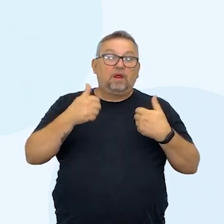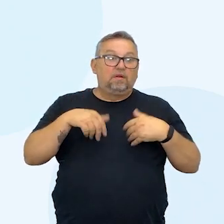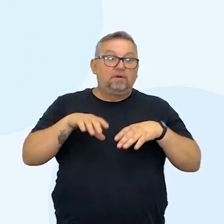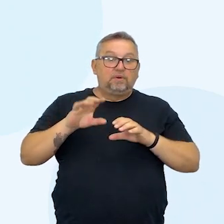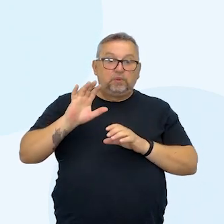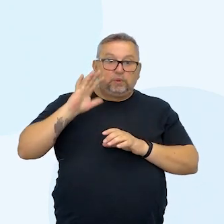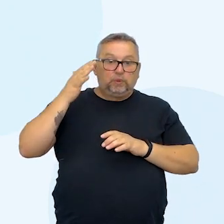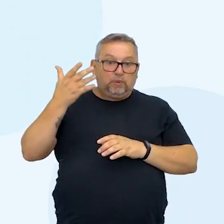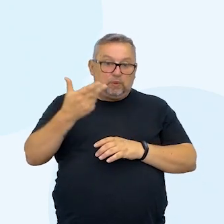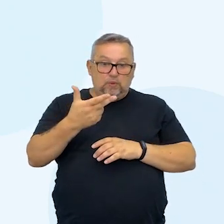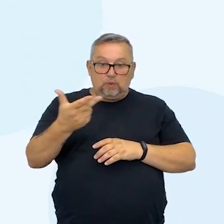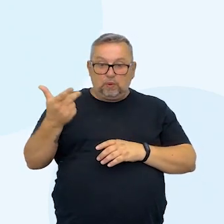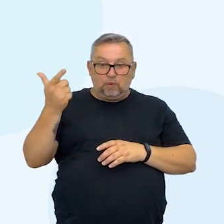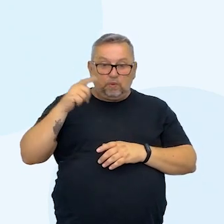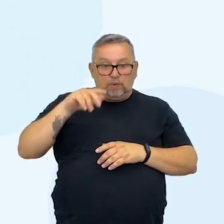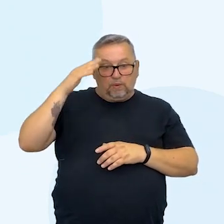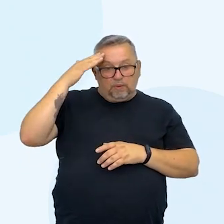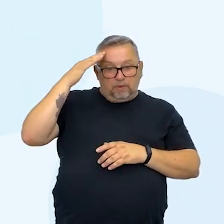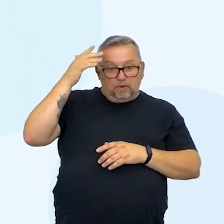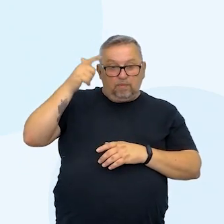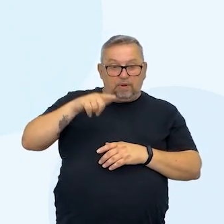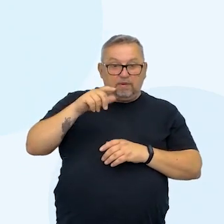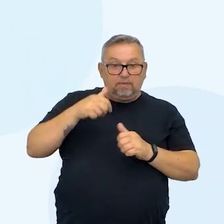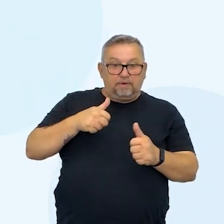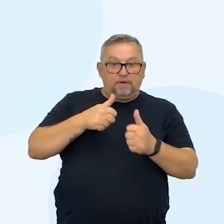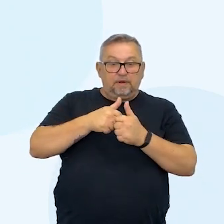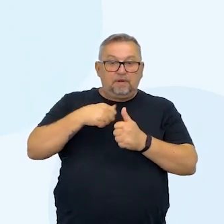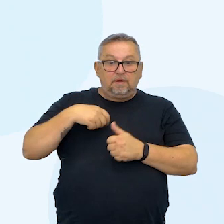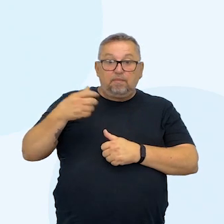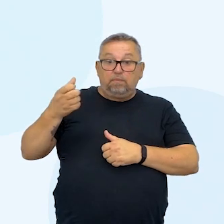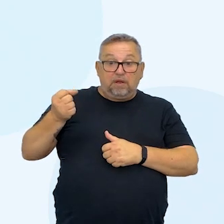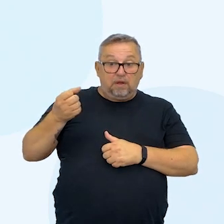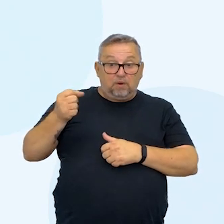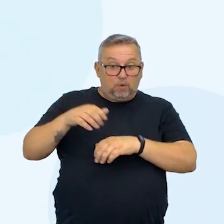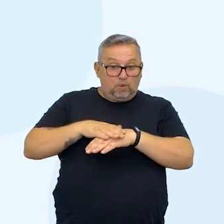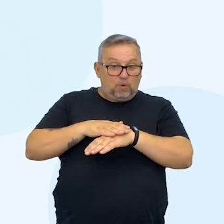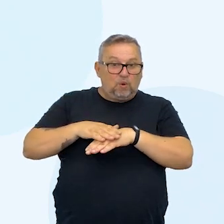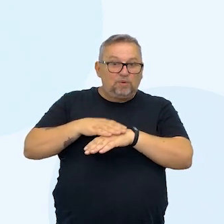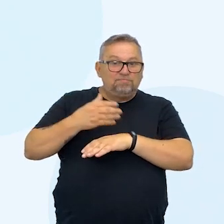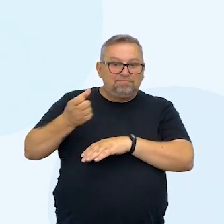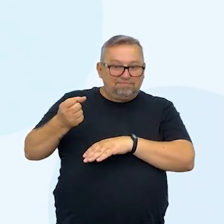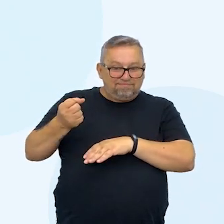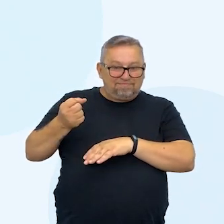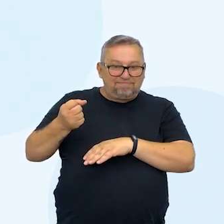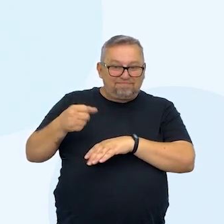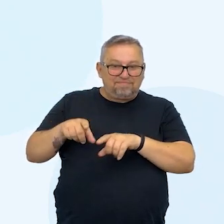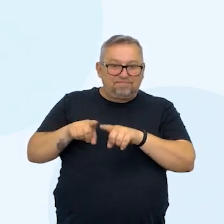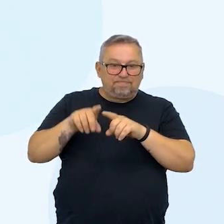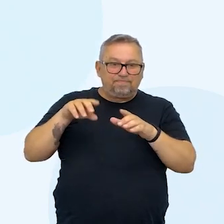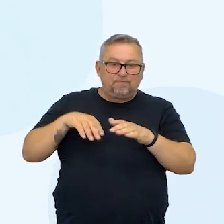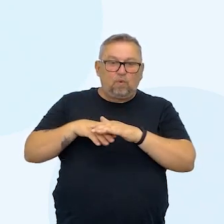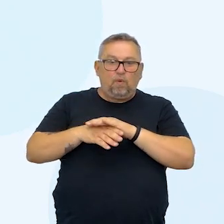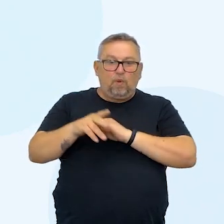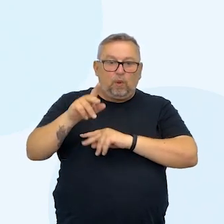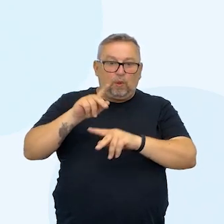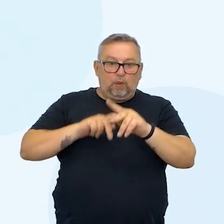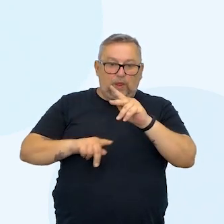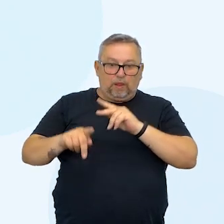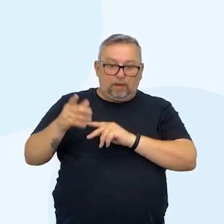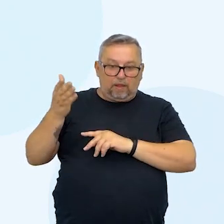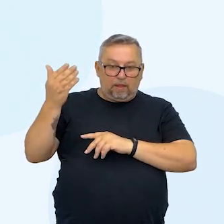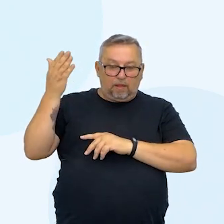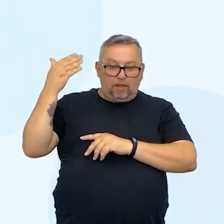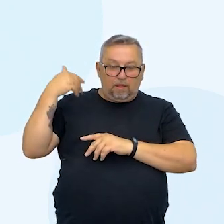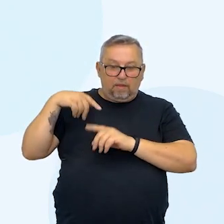Ocorre igualmente uma compreensão de si e dos outros mais próxima da ideia de ser branco. Assim, os costumes do povo de